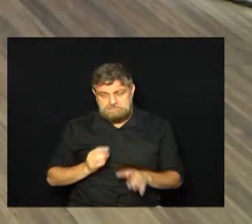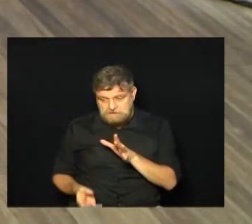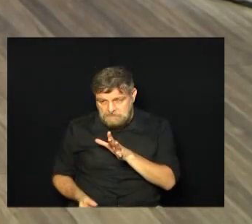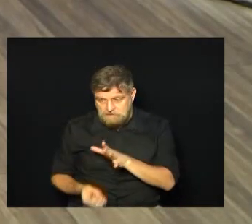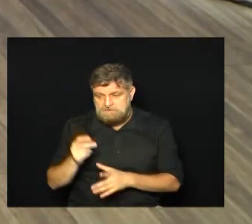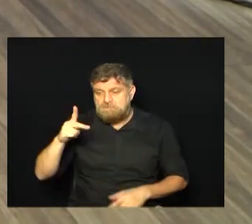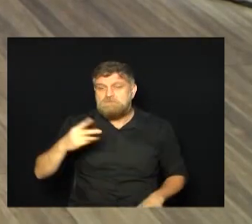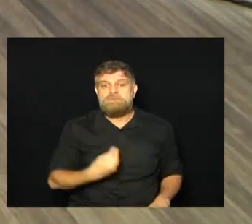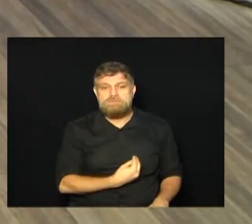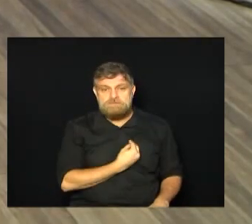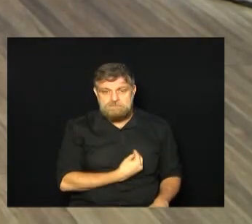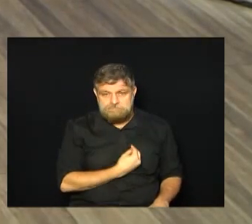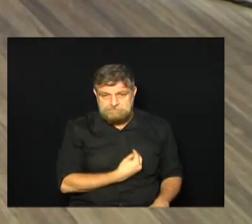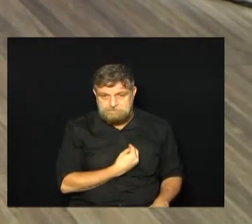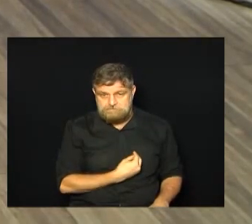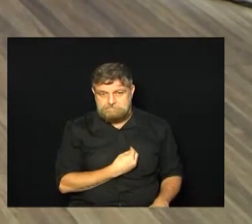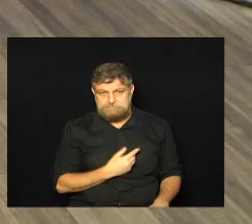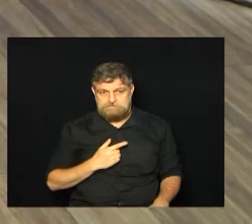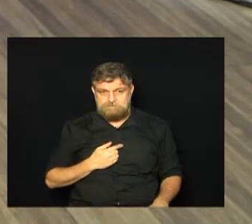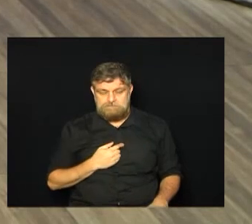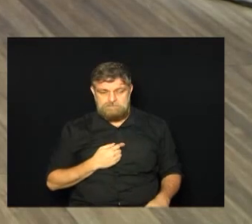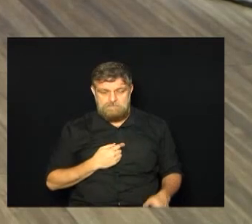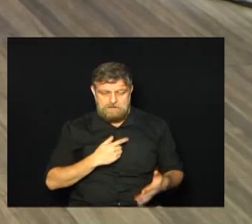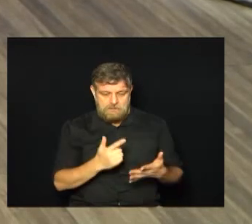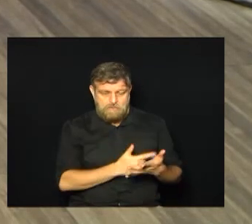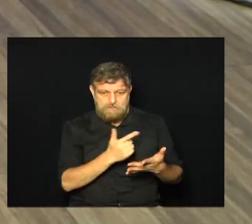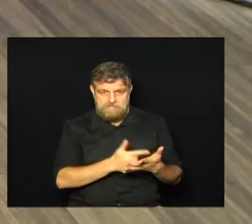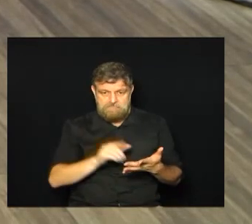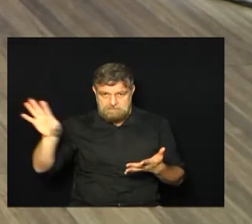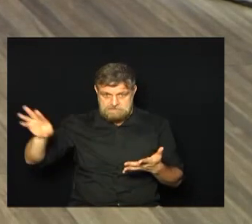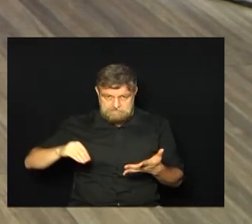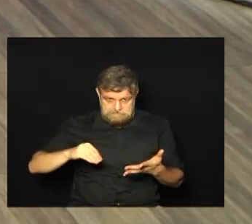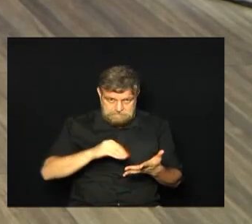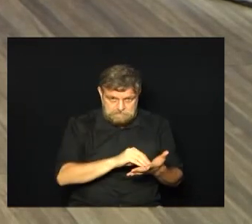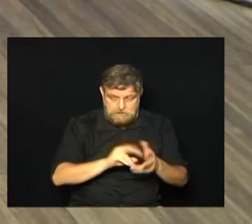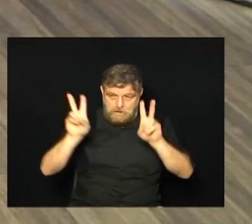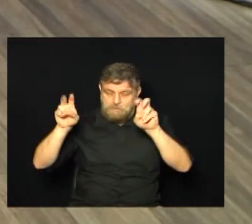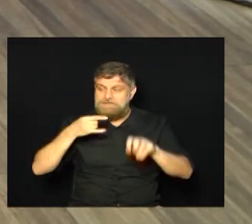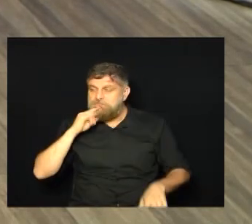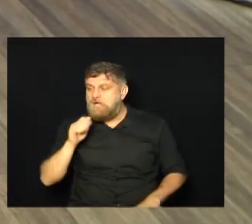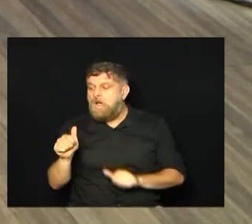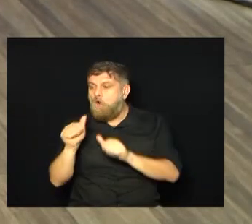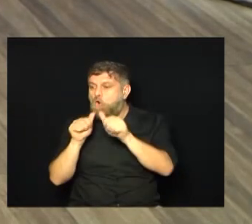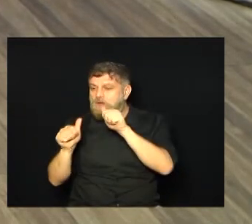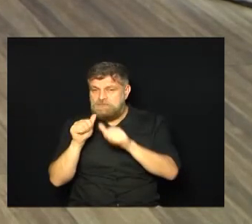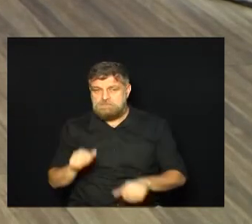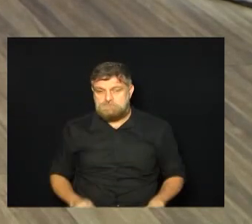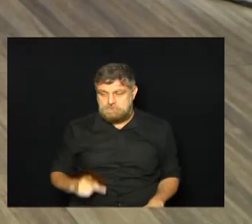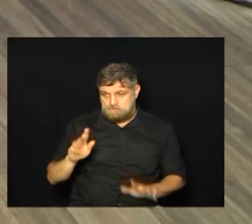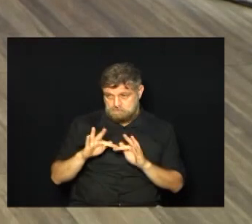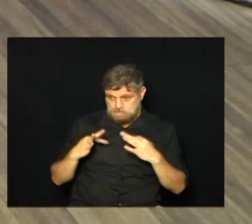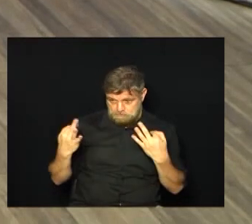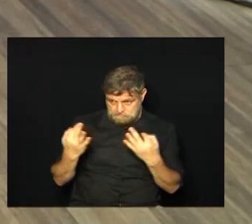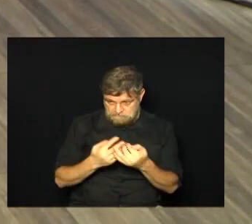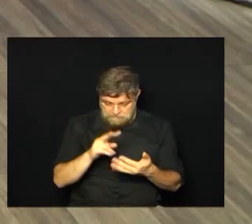na sua vida, você trouxe para o livro, né, dessa questão do alcoolismo. A sua família, ela leu o